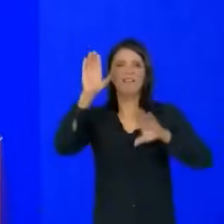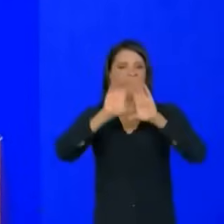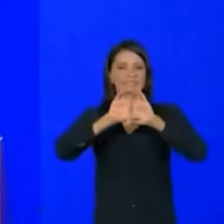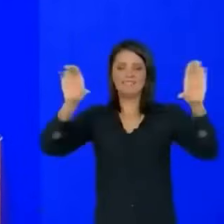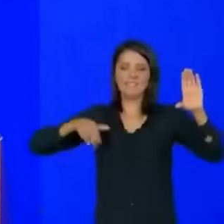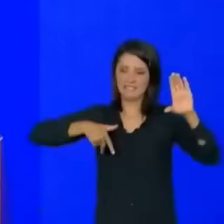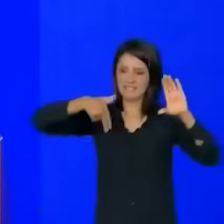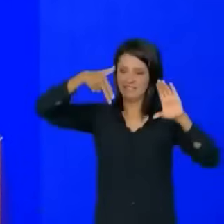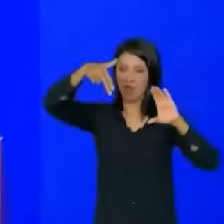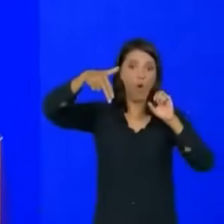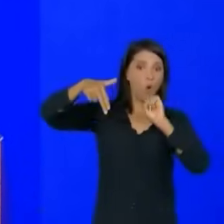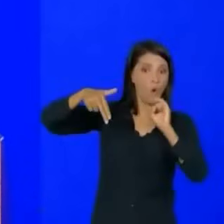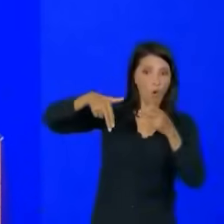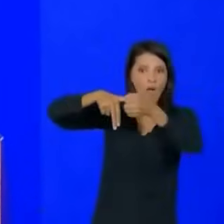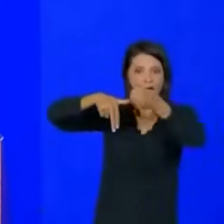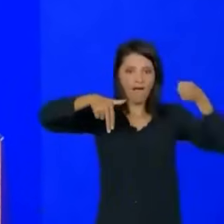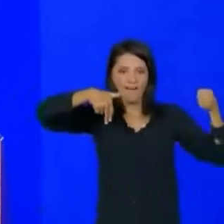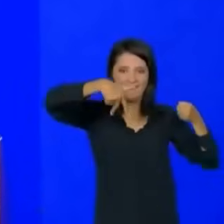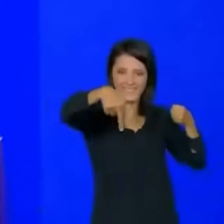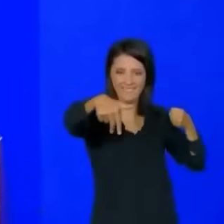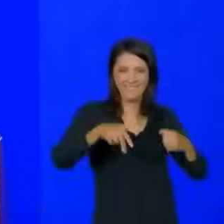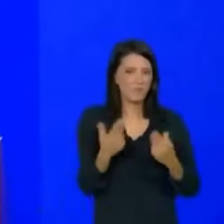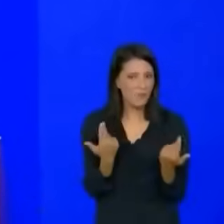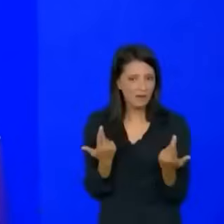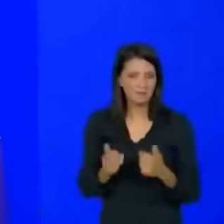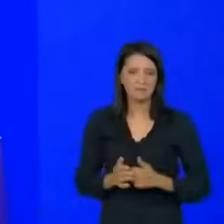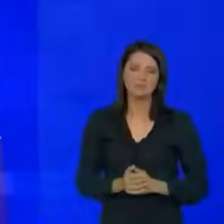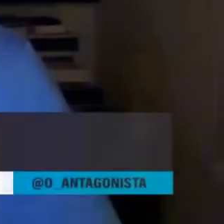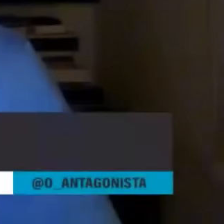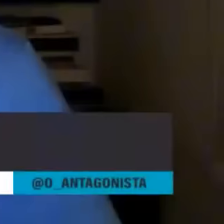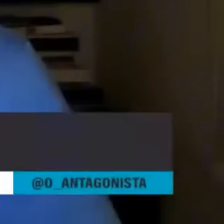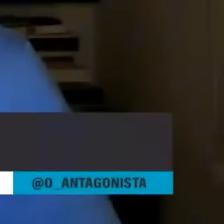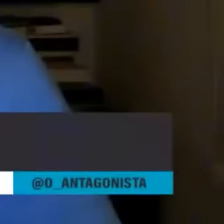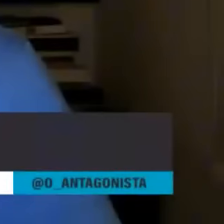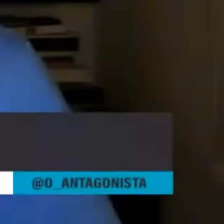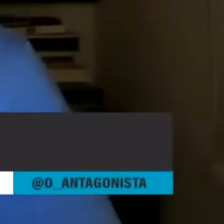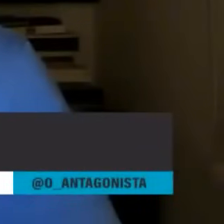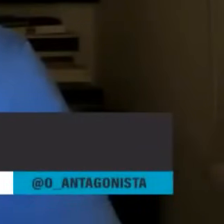pelo menos a aberto à porta do céu ter uma carteira profissional era assim no nosso